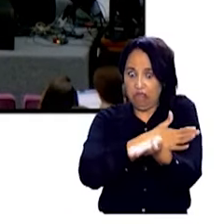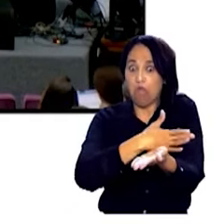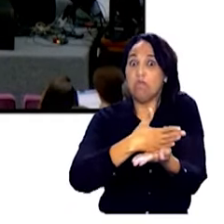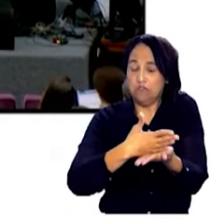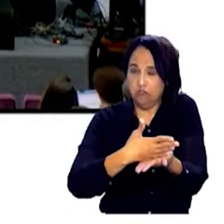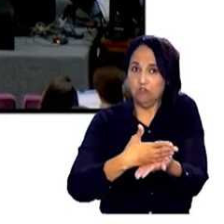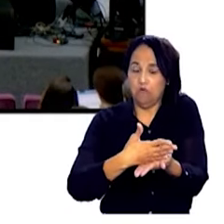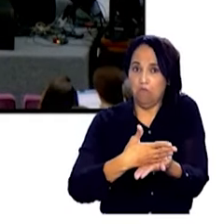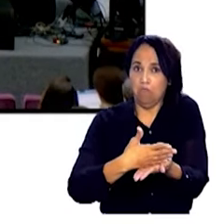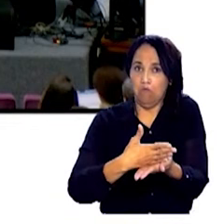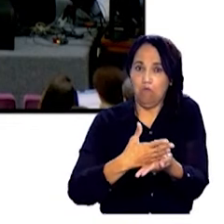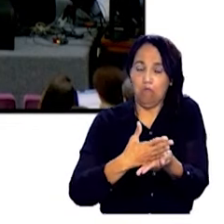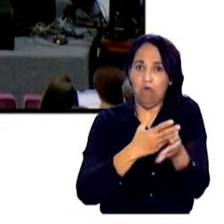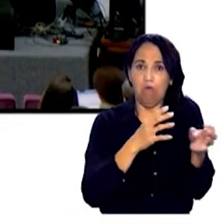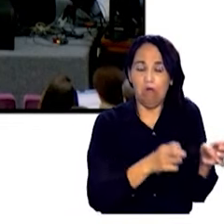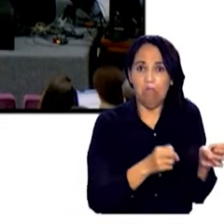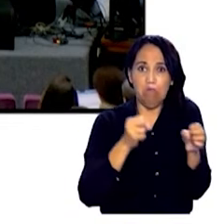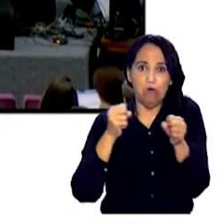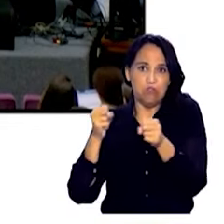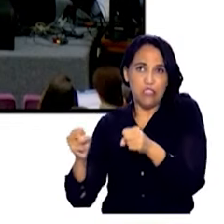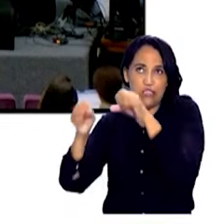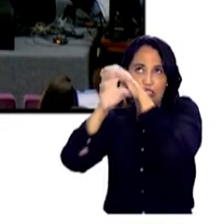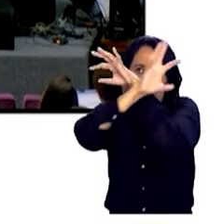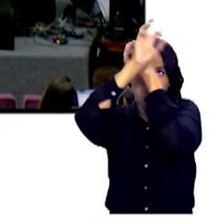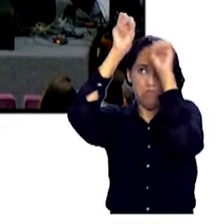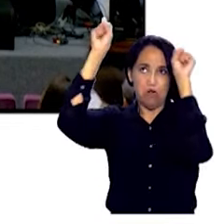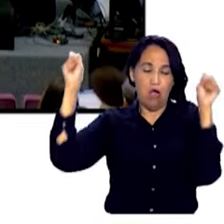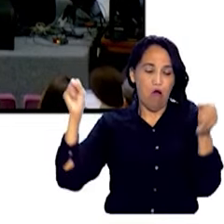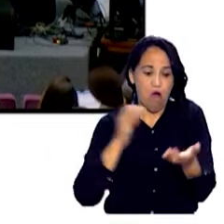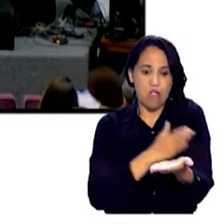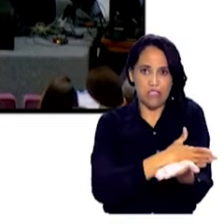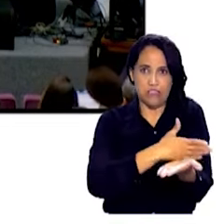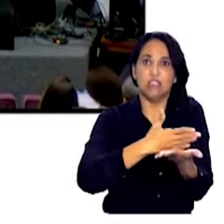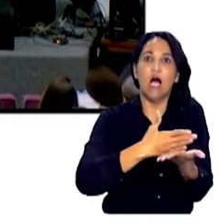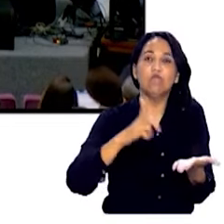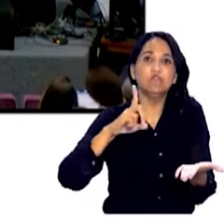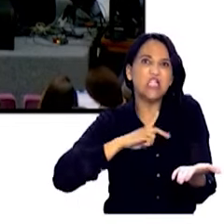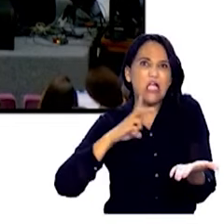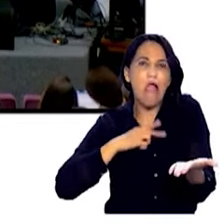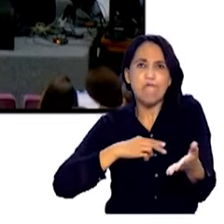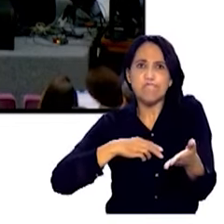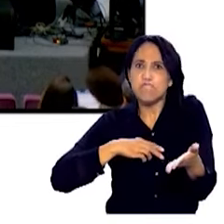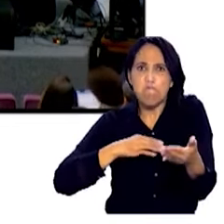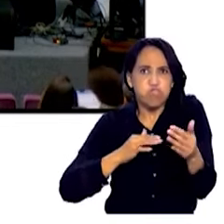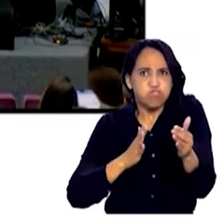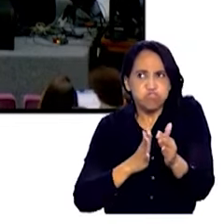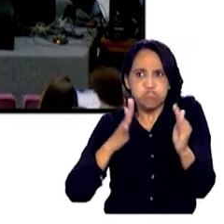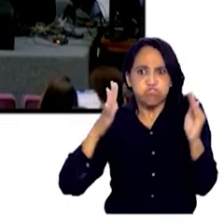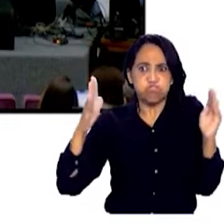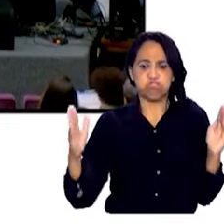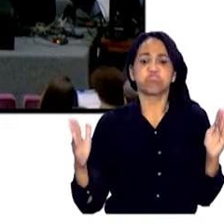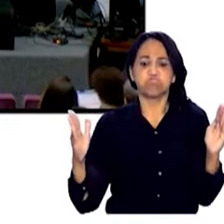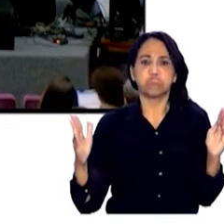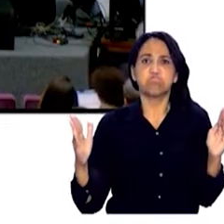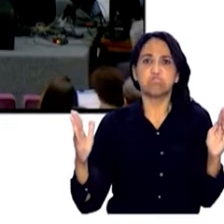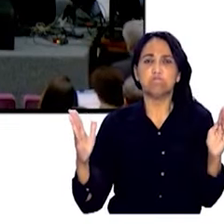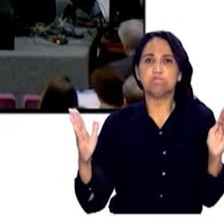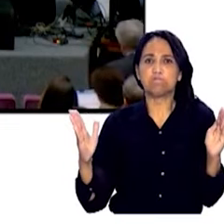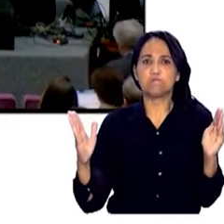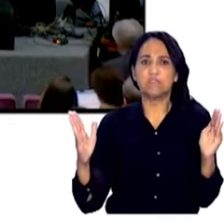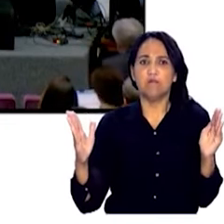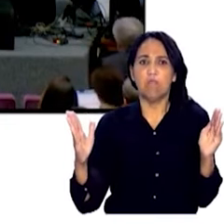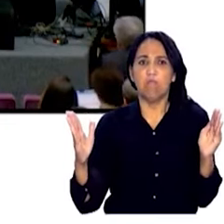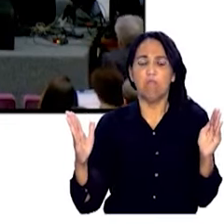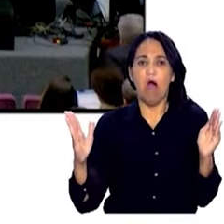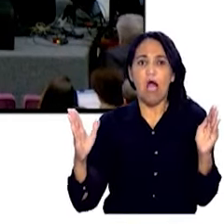o o poder que um tribunal ordinário tem numa situação dessas é é monumental por convenção não há regra Clara mas por convenção